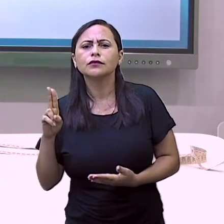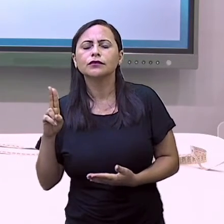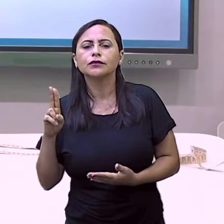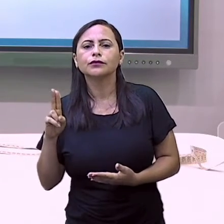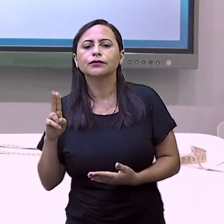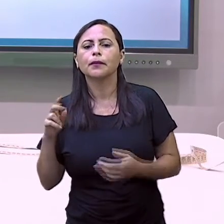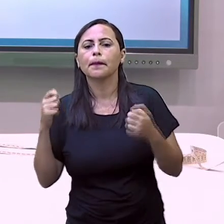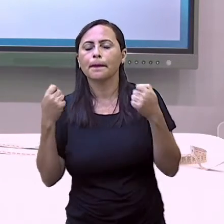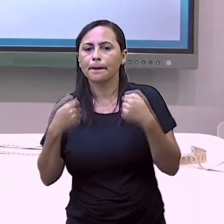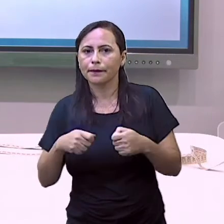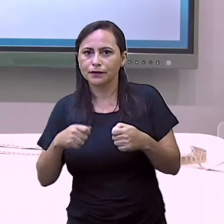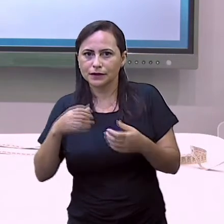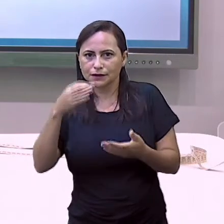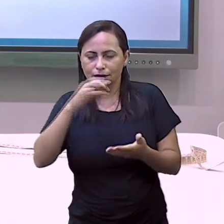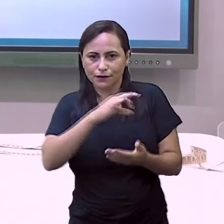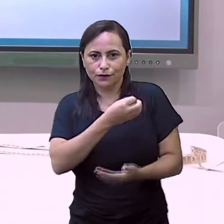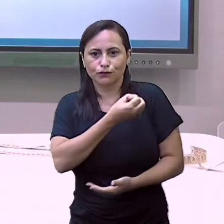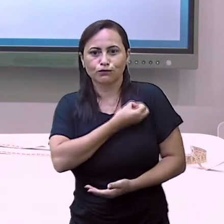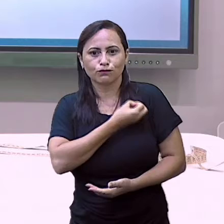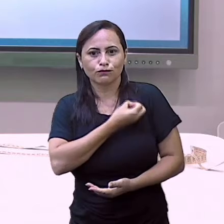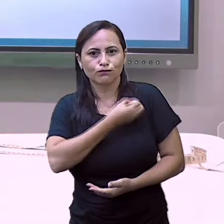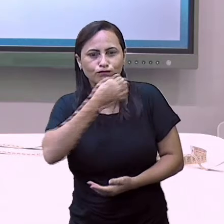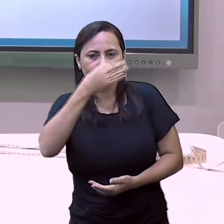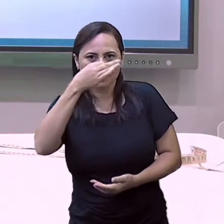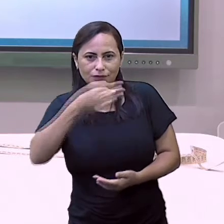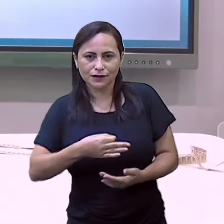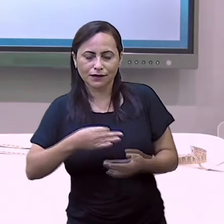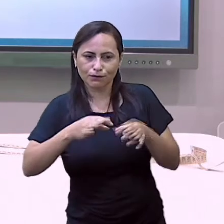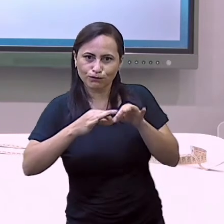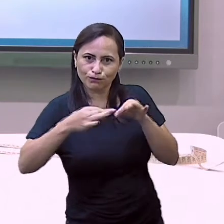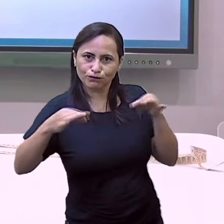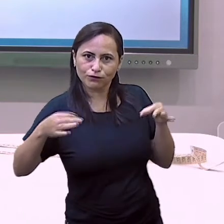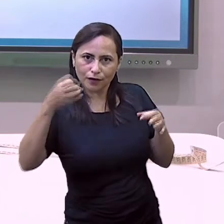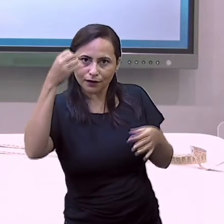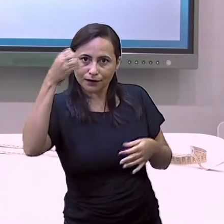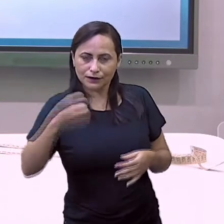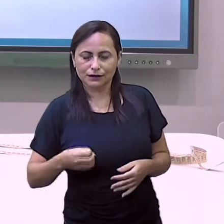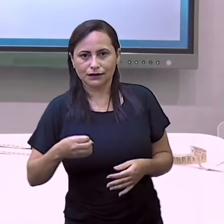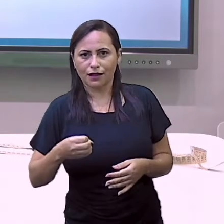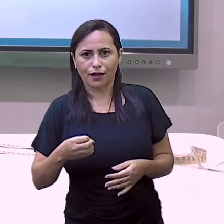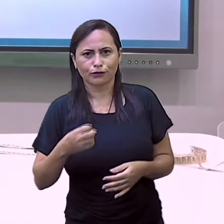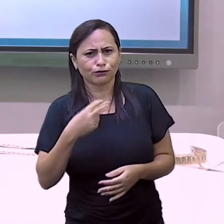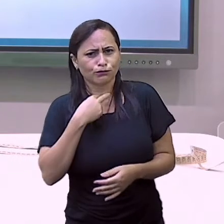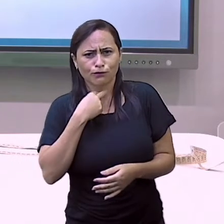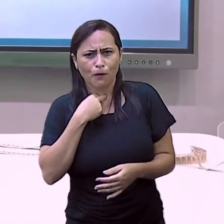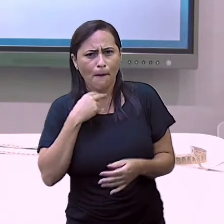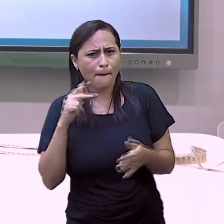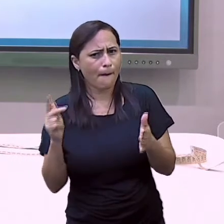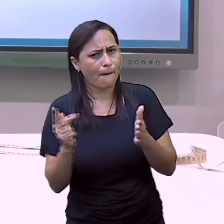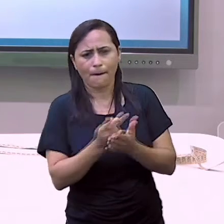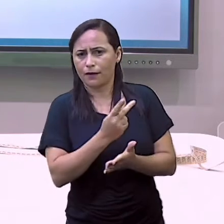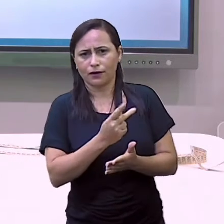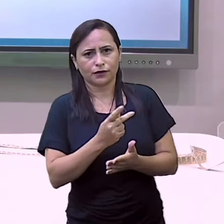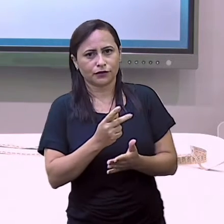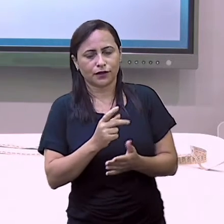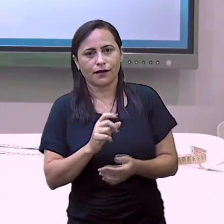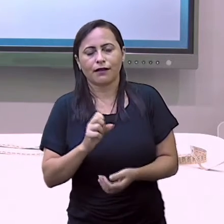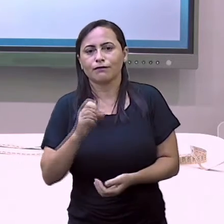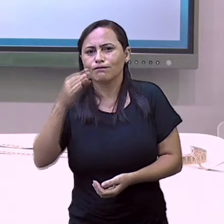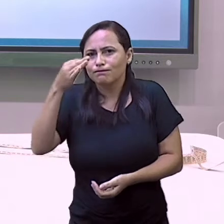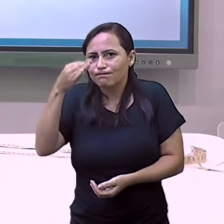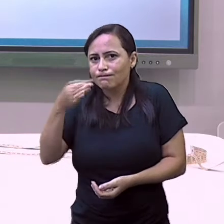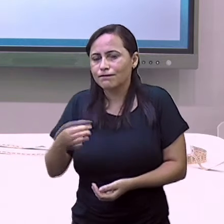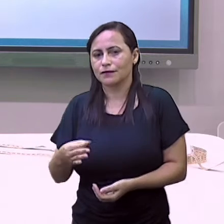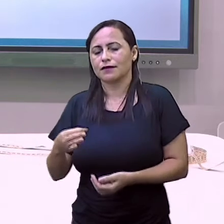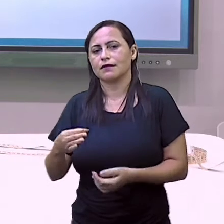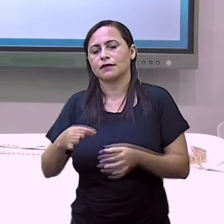quando eu preciso de maior precisão, eu não posso errar 1 milímetro daquele objeto que eu